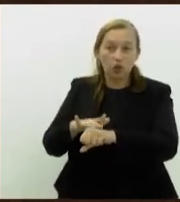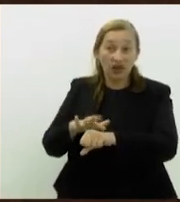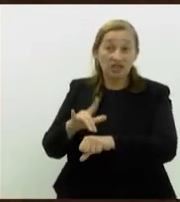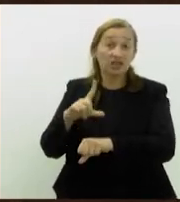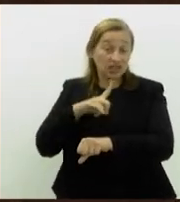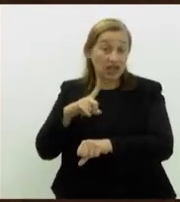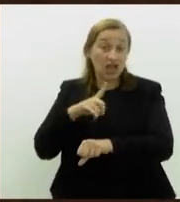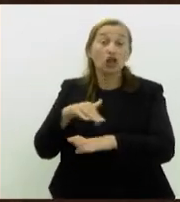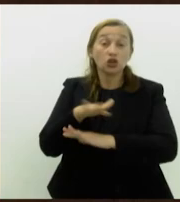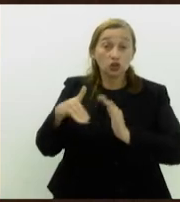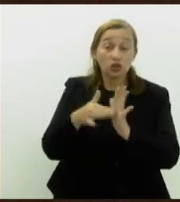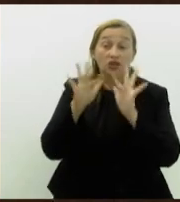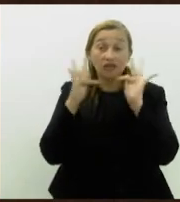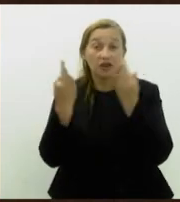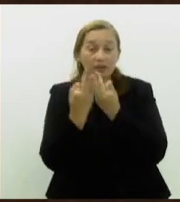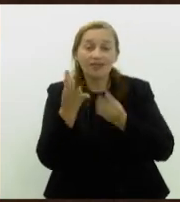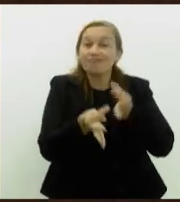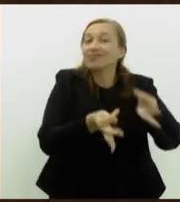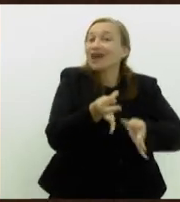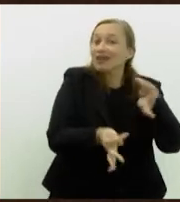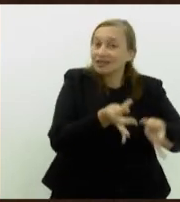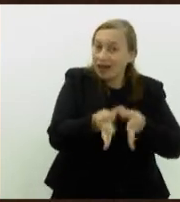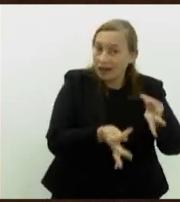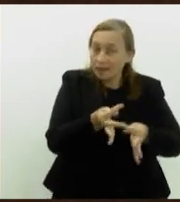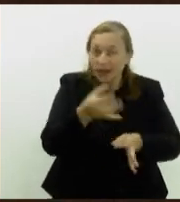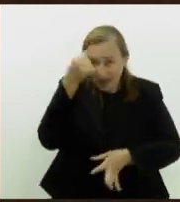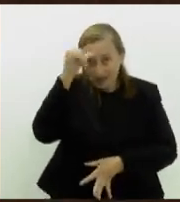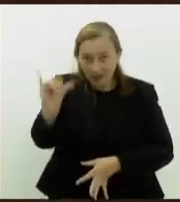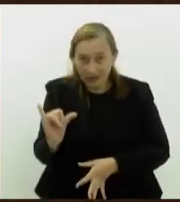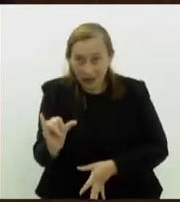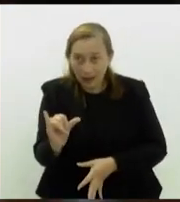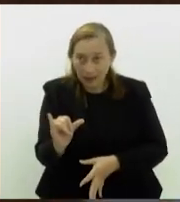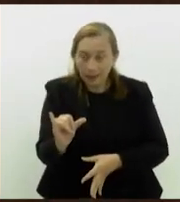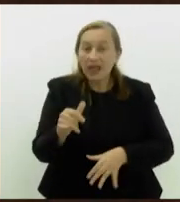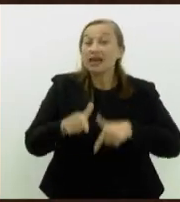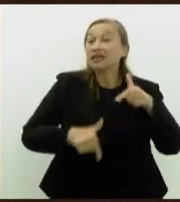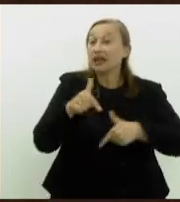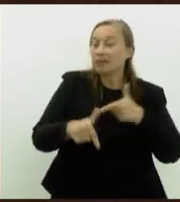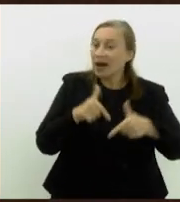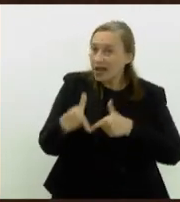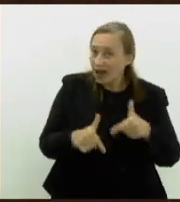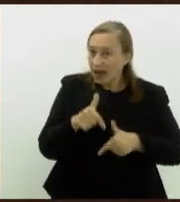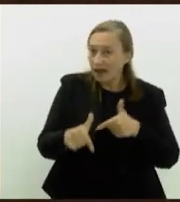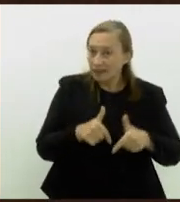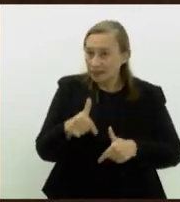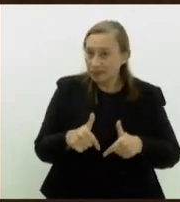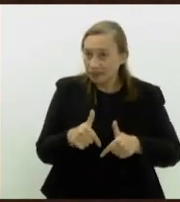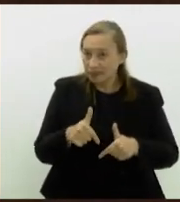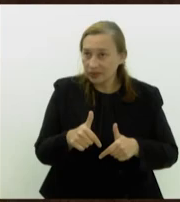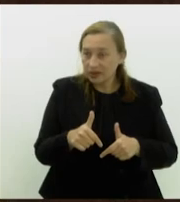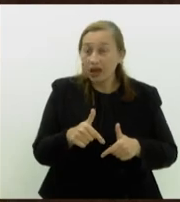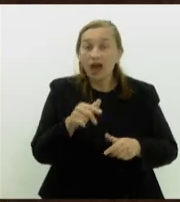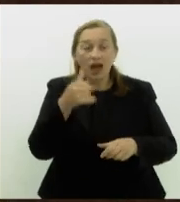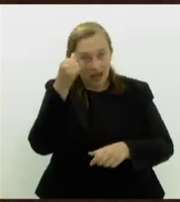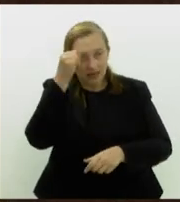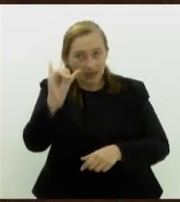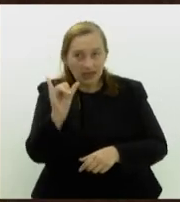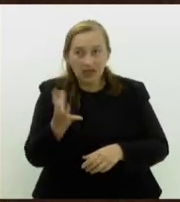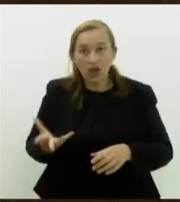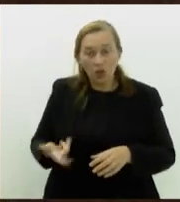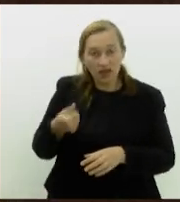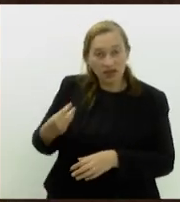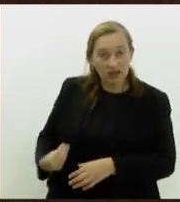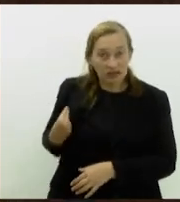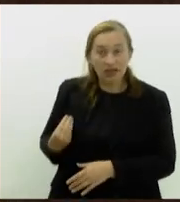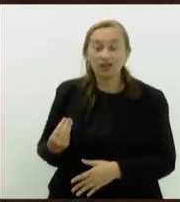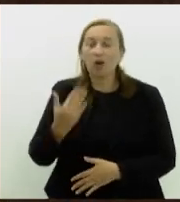Então, trabalhar a prevenção é mais barato, trabalhar a prevenção é longevidade de vida, trabalhar a prevenção é qualidade de